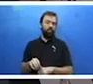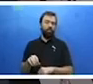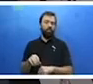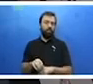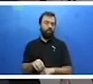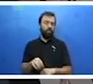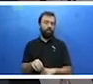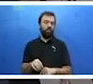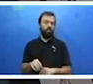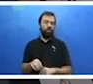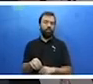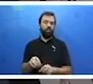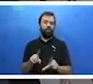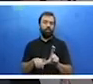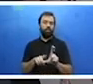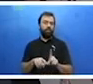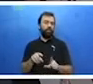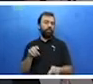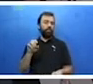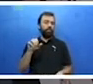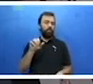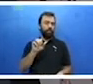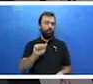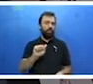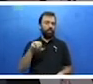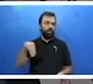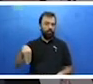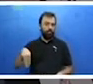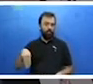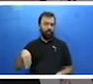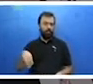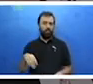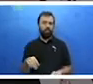Manaus. Usa esse mapa para fazer a tarefa.